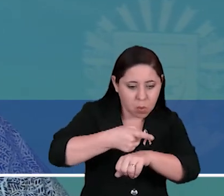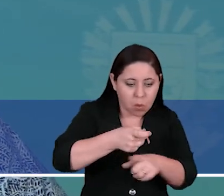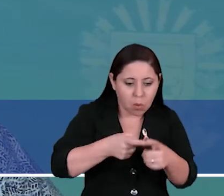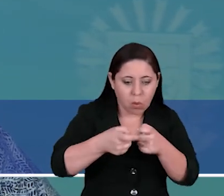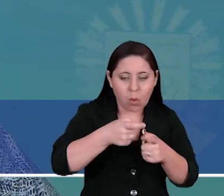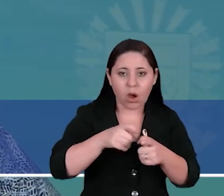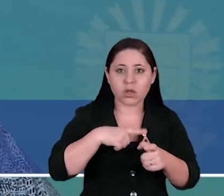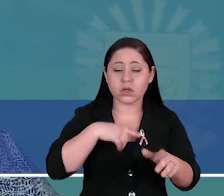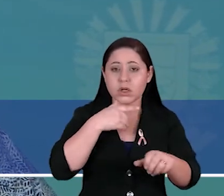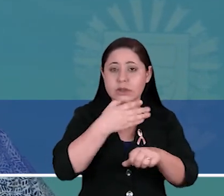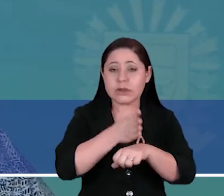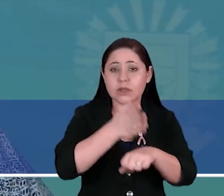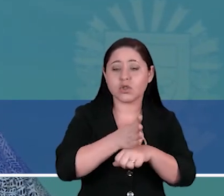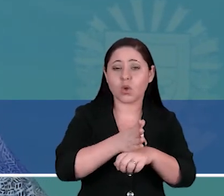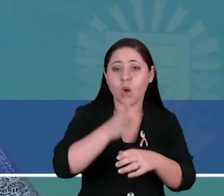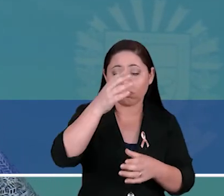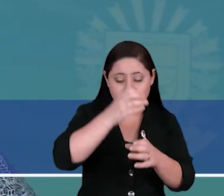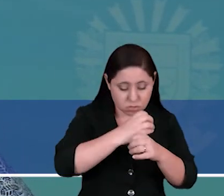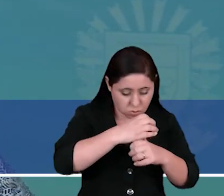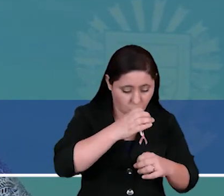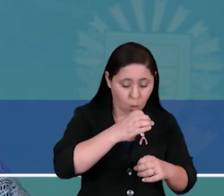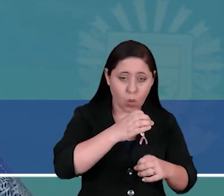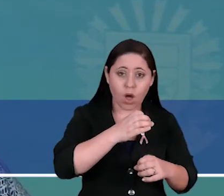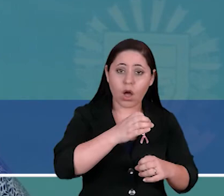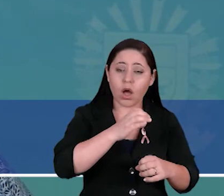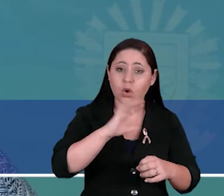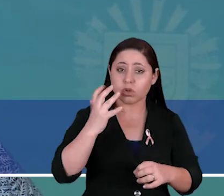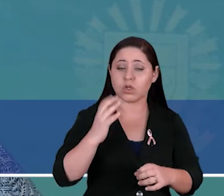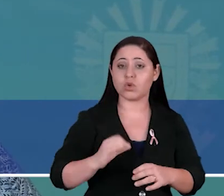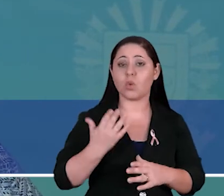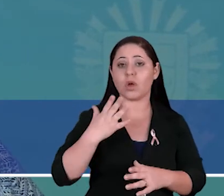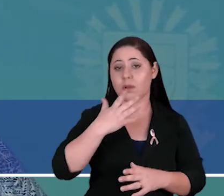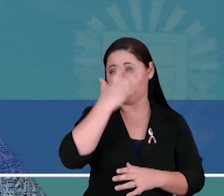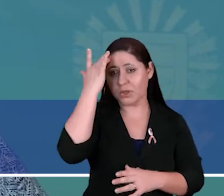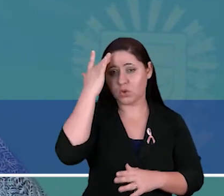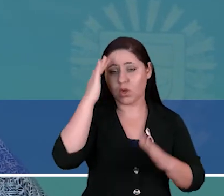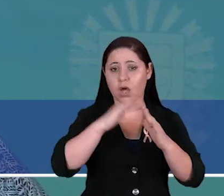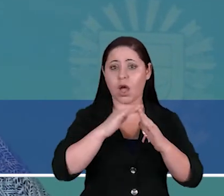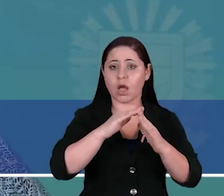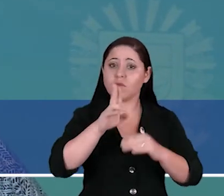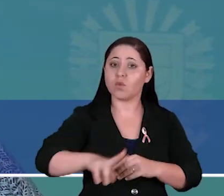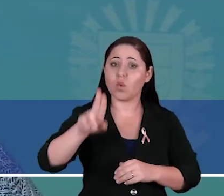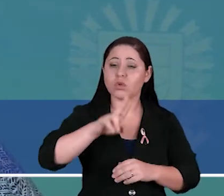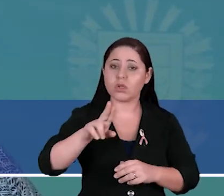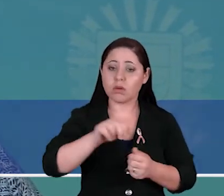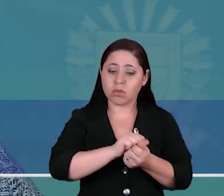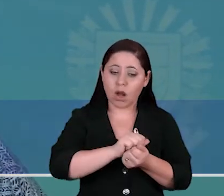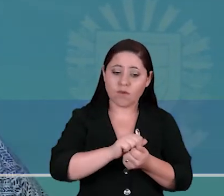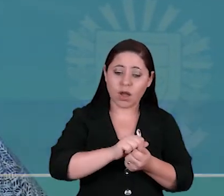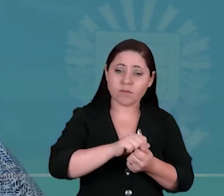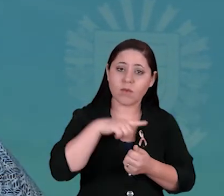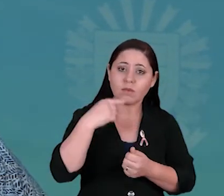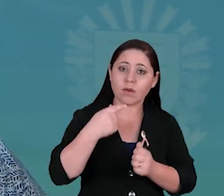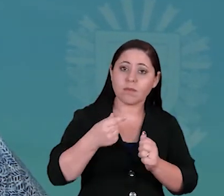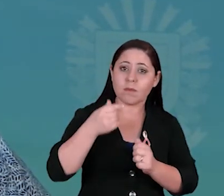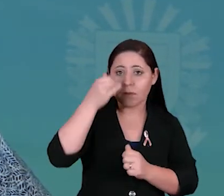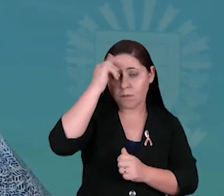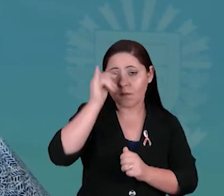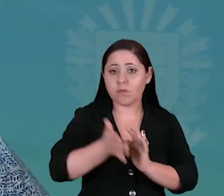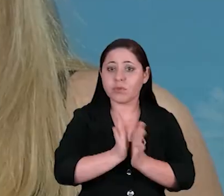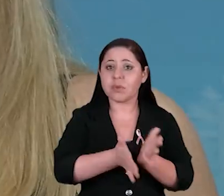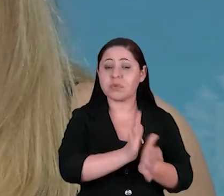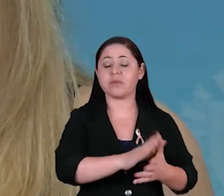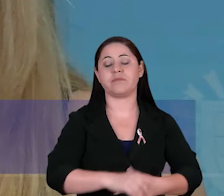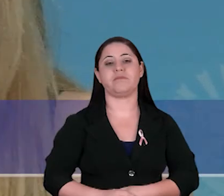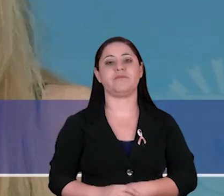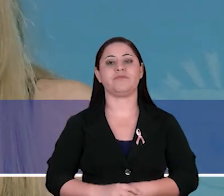verificar se realmente o que a gente testou no laboratório vai acontecer quando a dona de casa for utilizar esse produto para poder realizar esse combate da